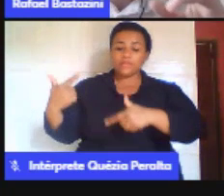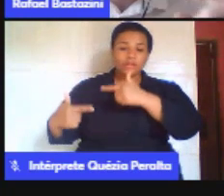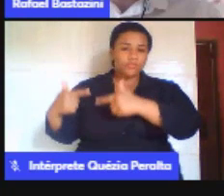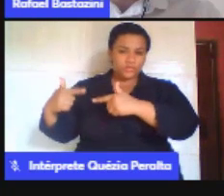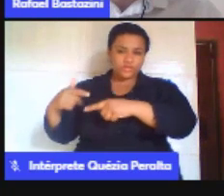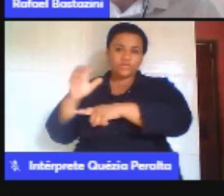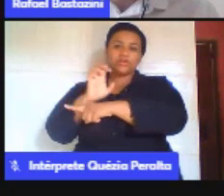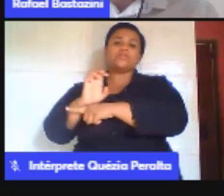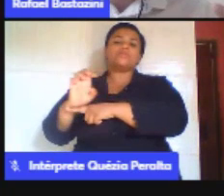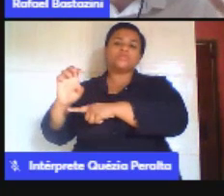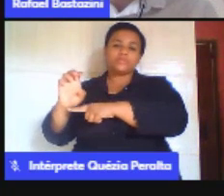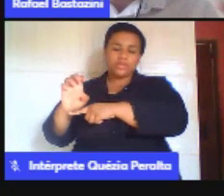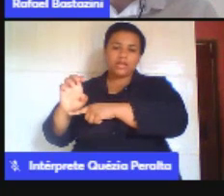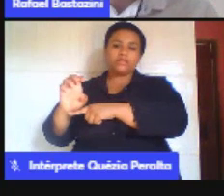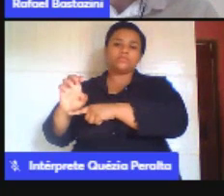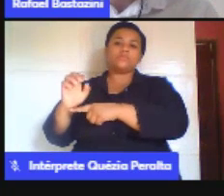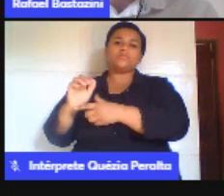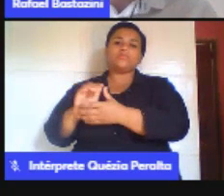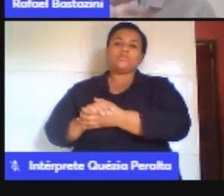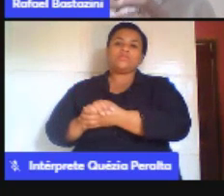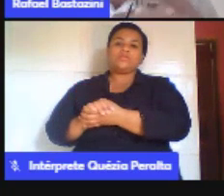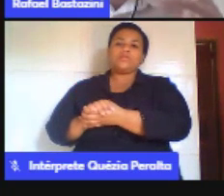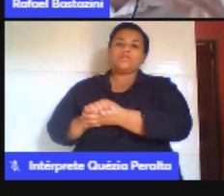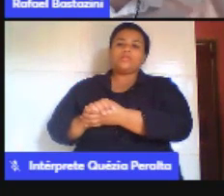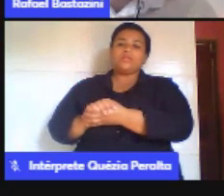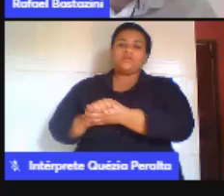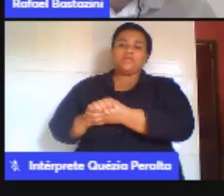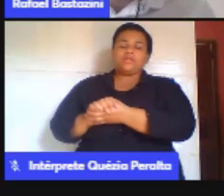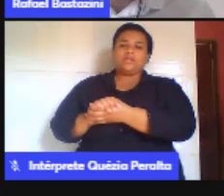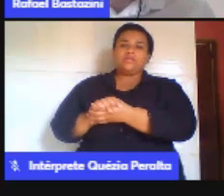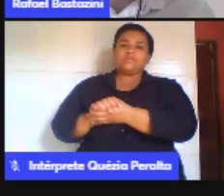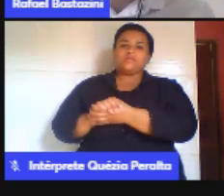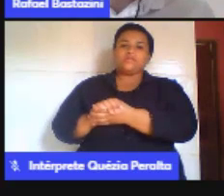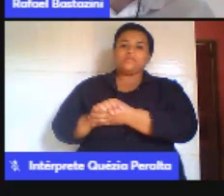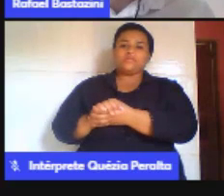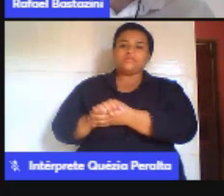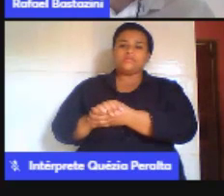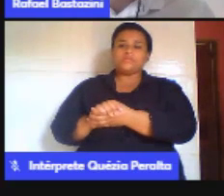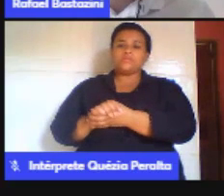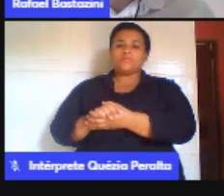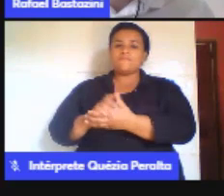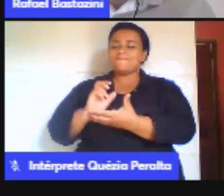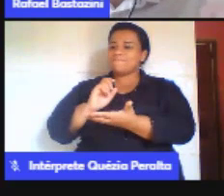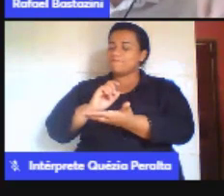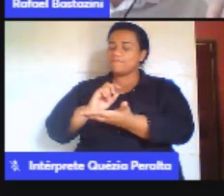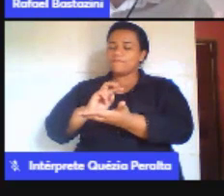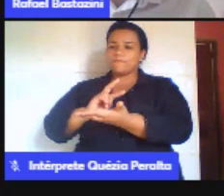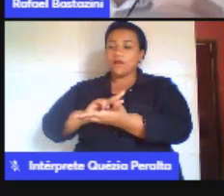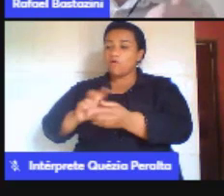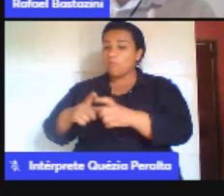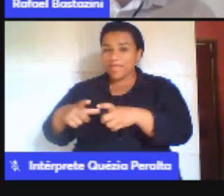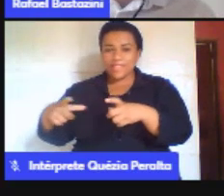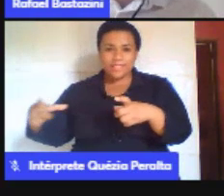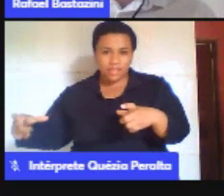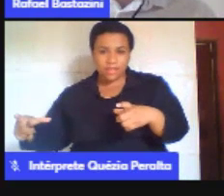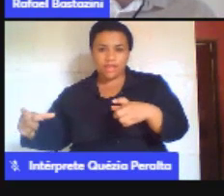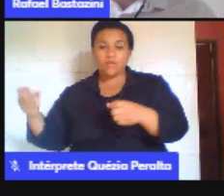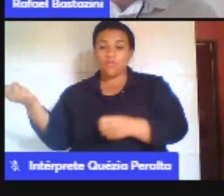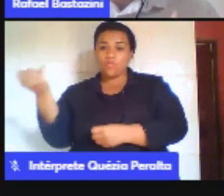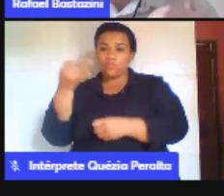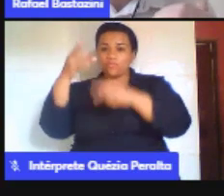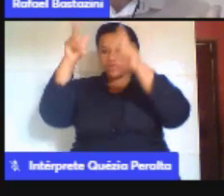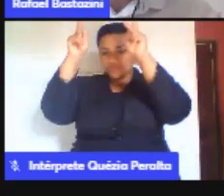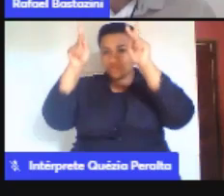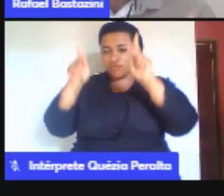né, que vai influenciar diretamente na chegada de inúmeras pessoas na cidade. E aí eu pergunto para